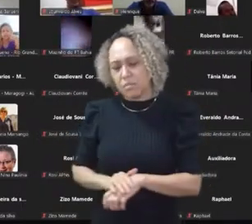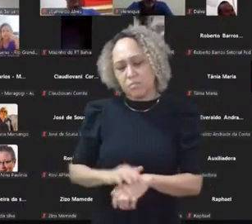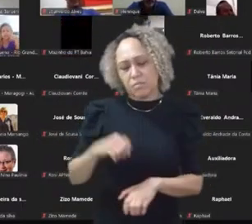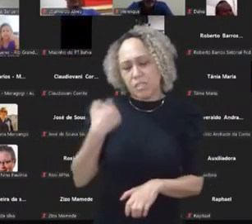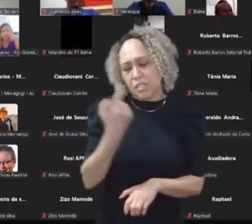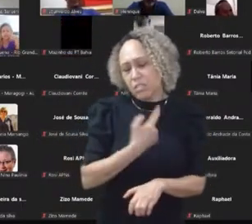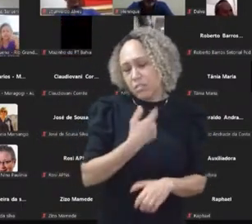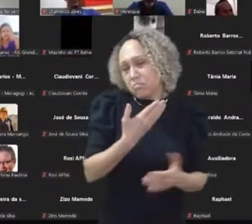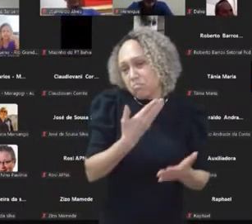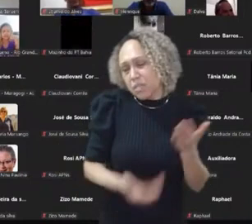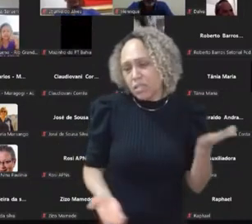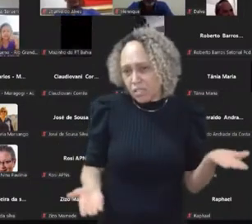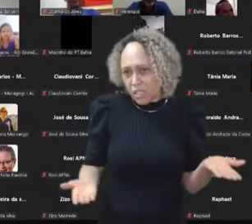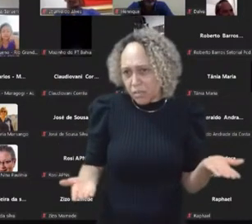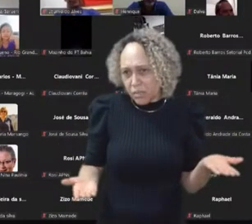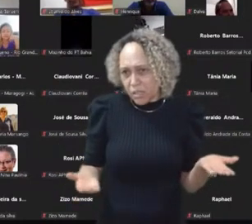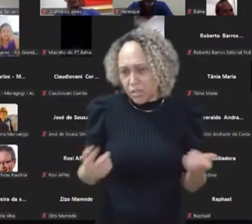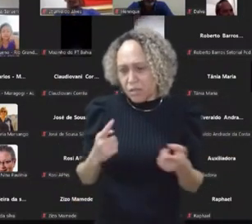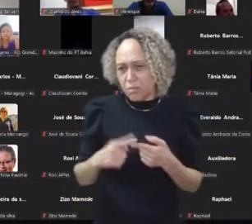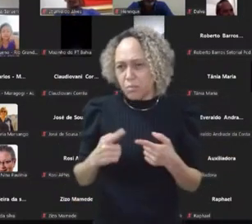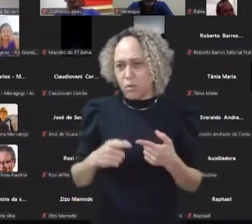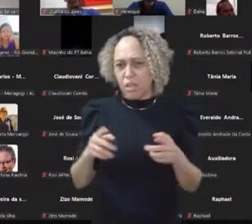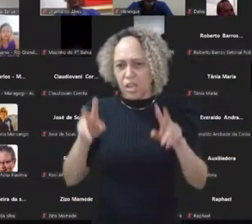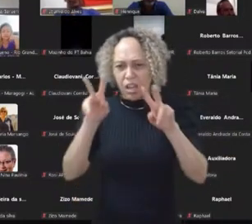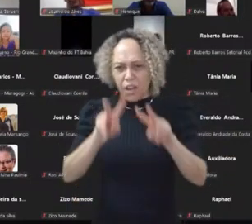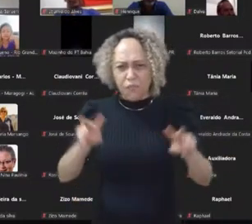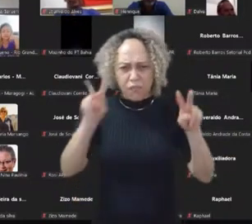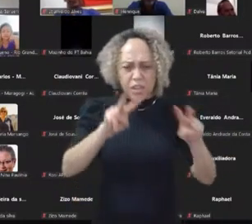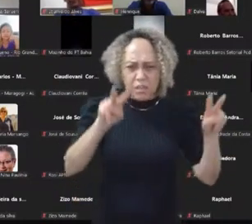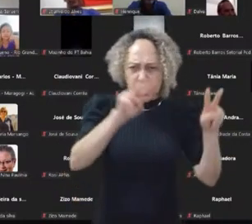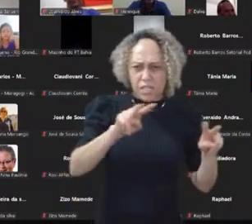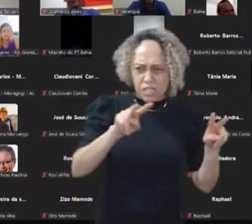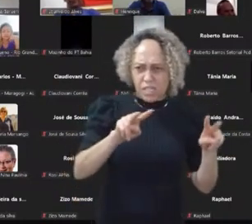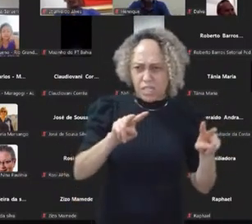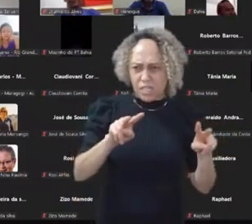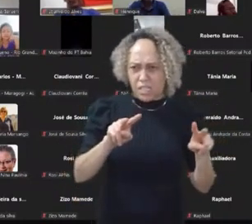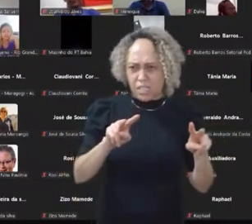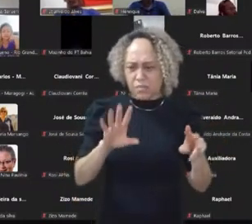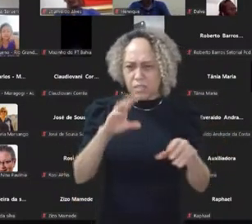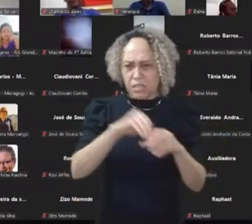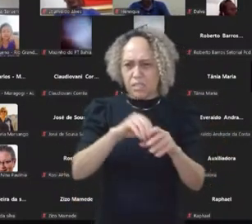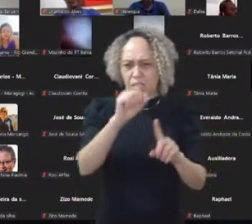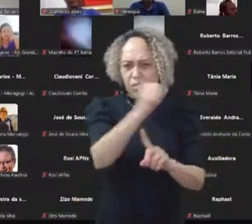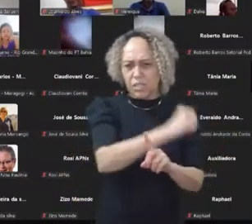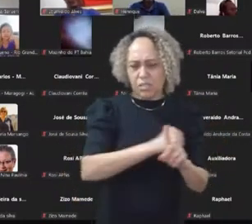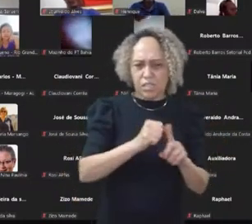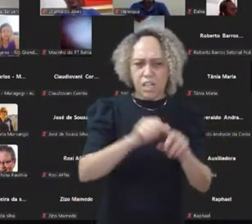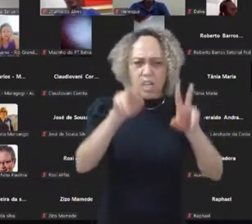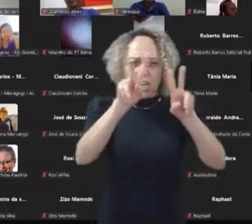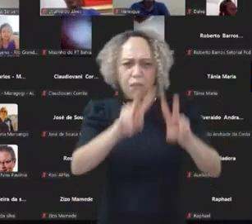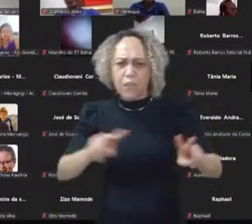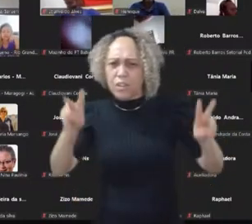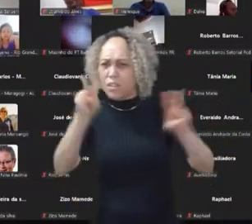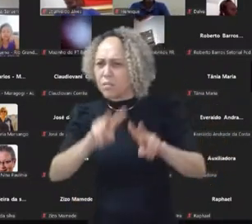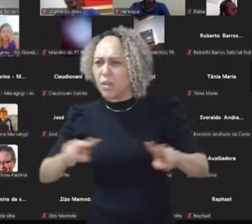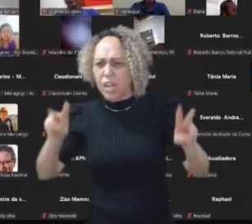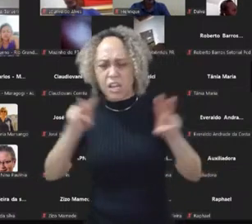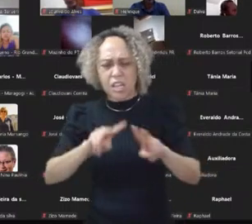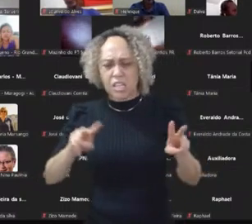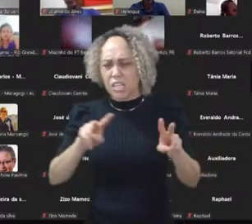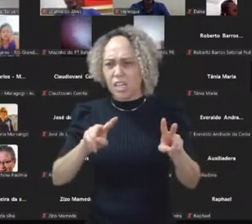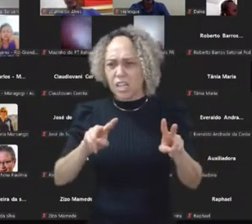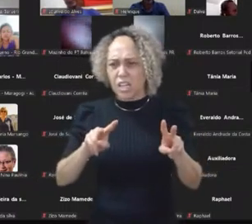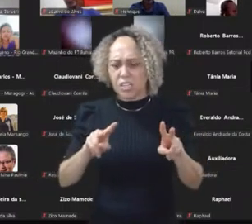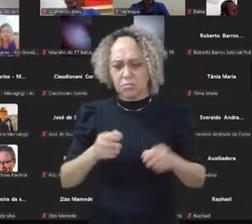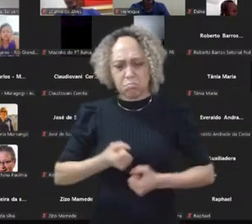fato esse essa disputa da visibilidade e de fato a gente tá tá numa sociedade que visibilidade é ou essa expressividade